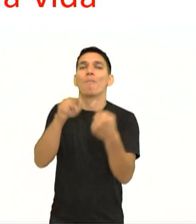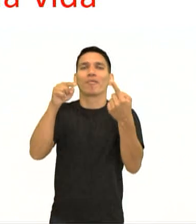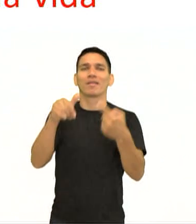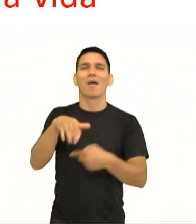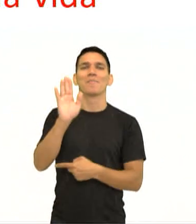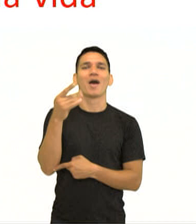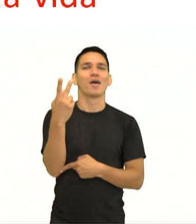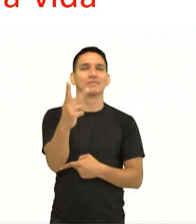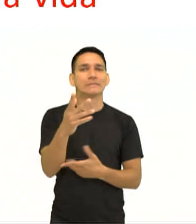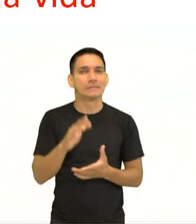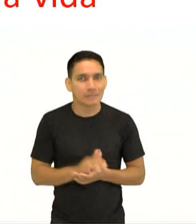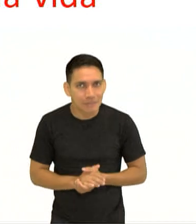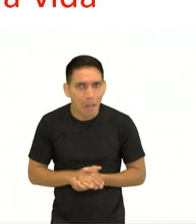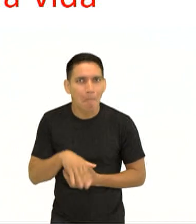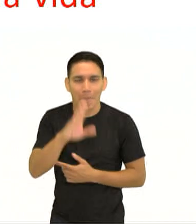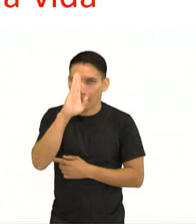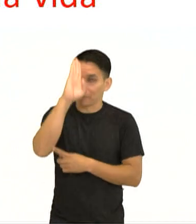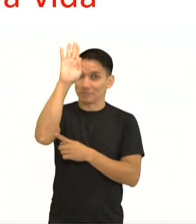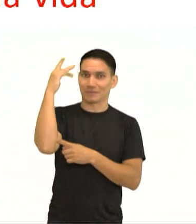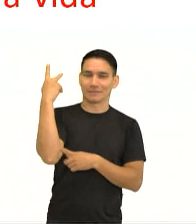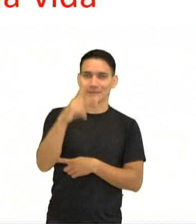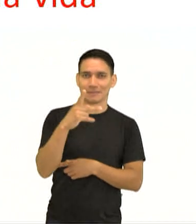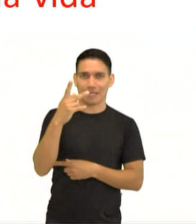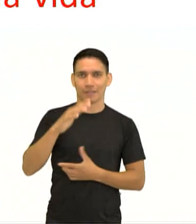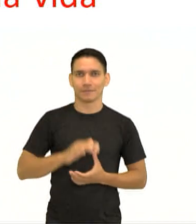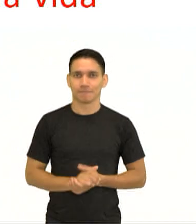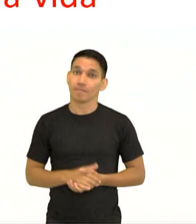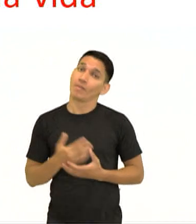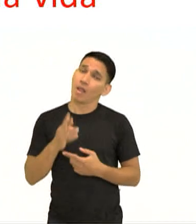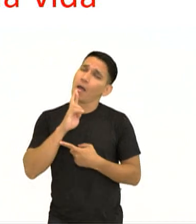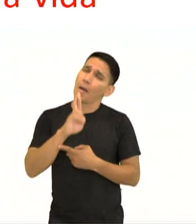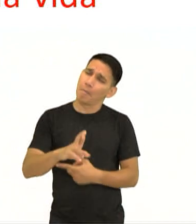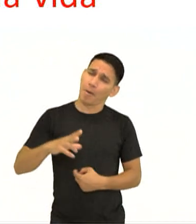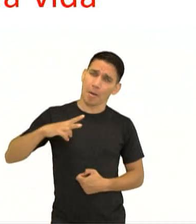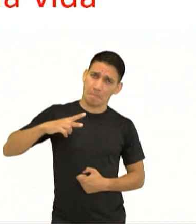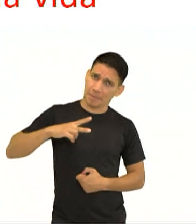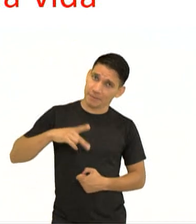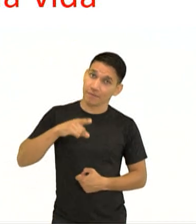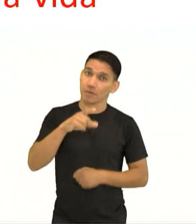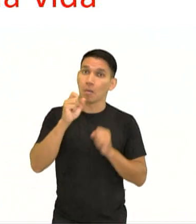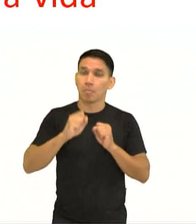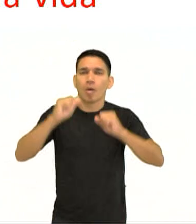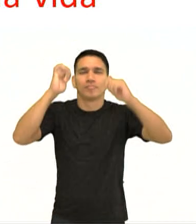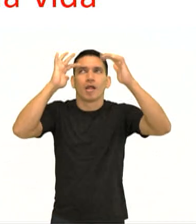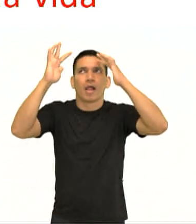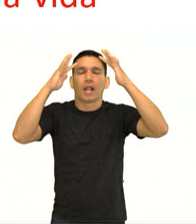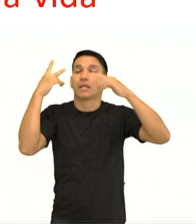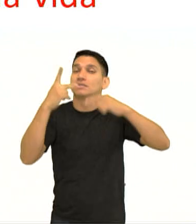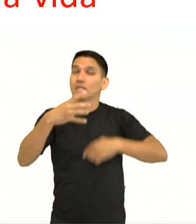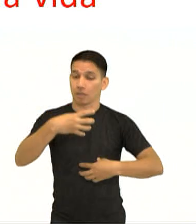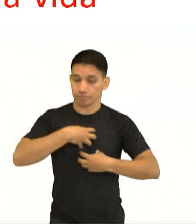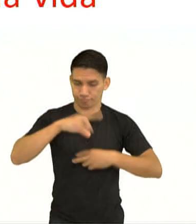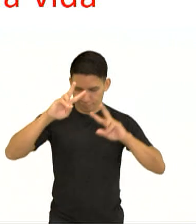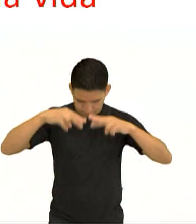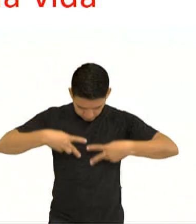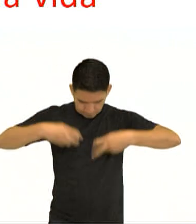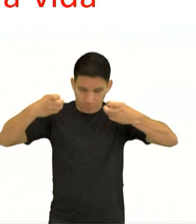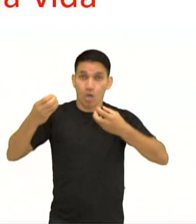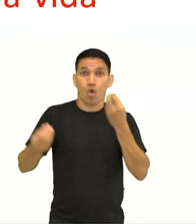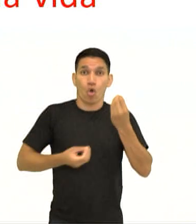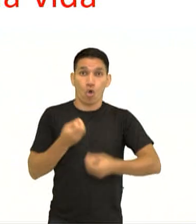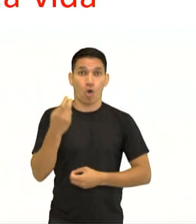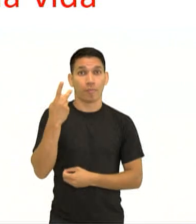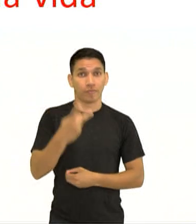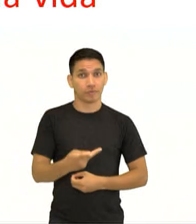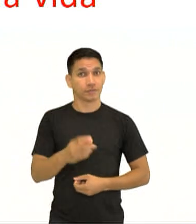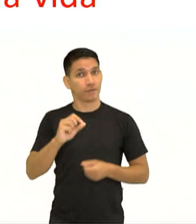que mais se destaca na sua personalidade? A resposta é pessoal, você pode refletir sobre a sua personalidade, sobre como